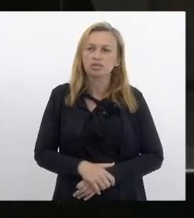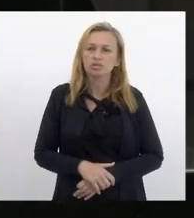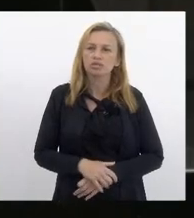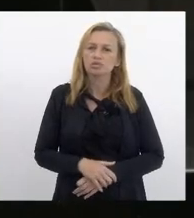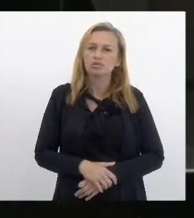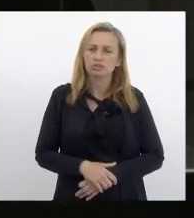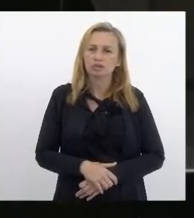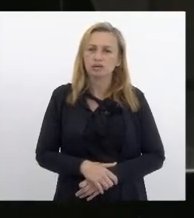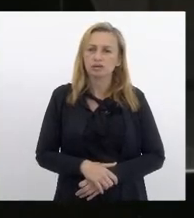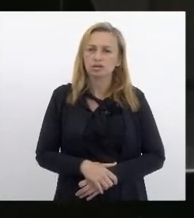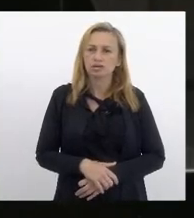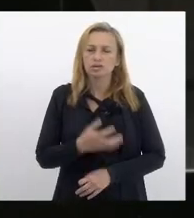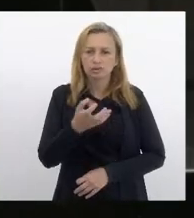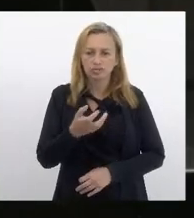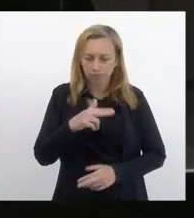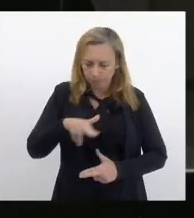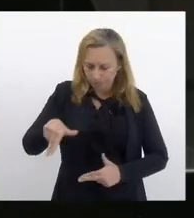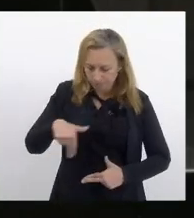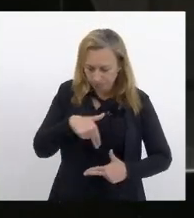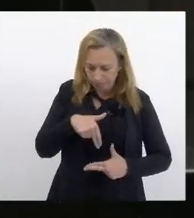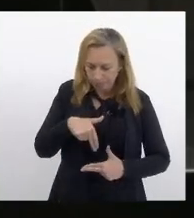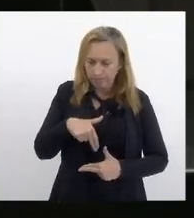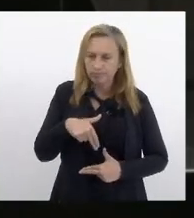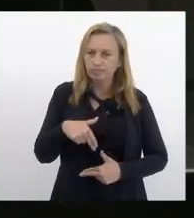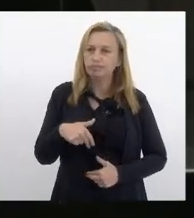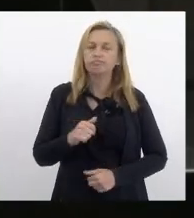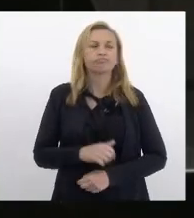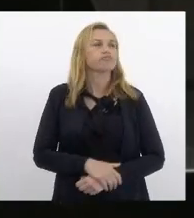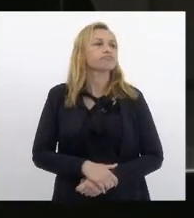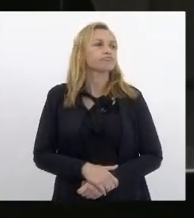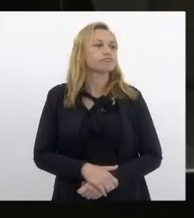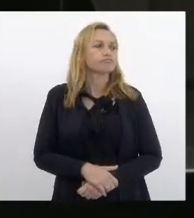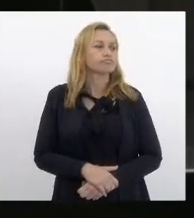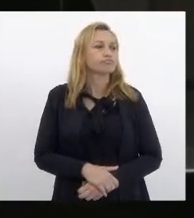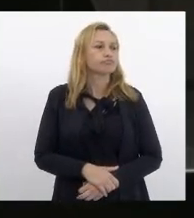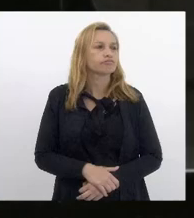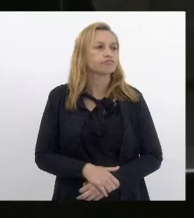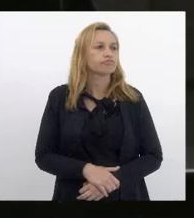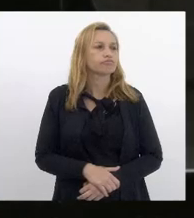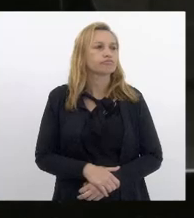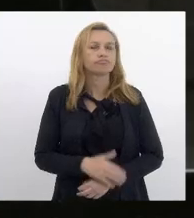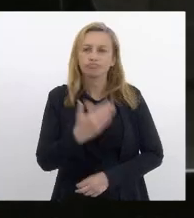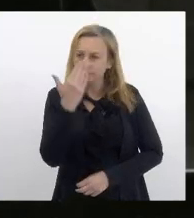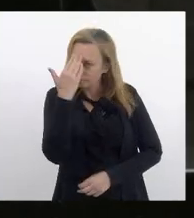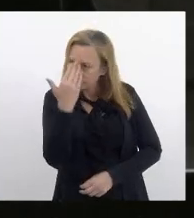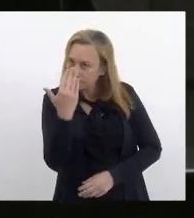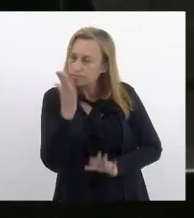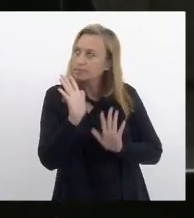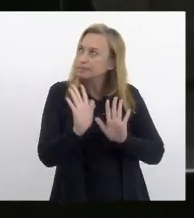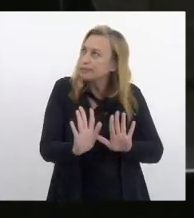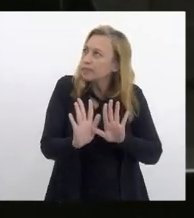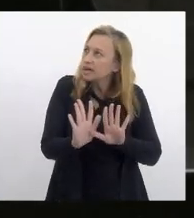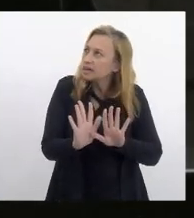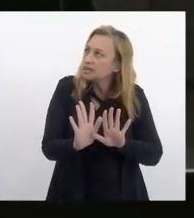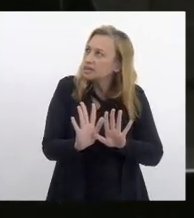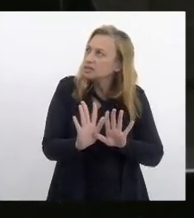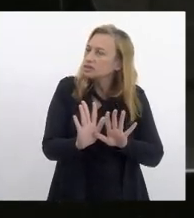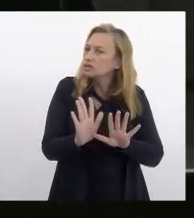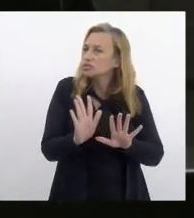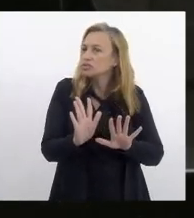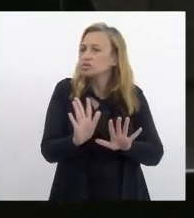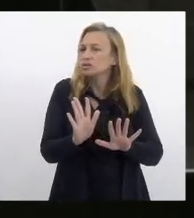eu queria ocupar a tribuna para fazer não apenas um agradecimento, mas eu diria por uma